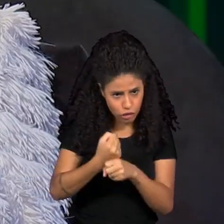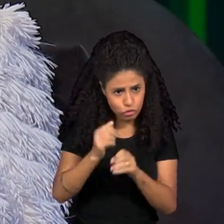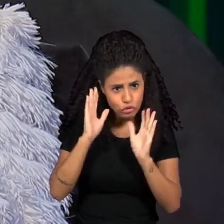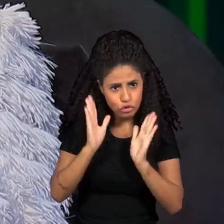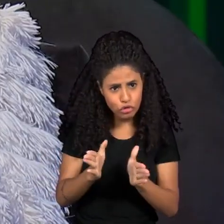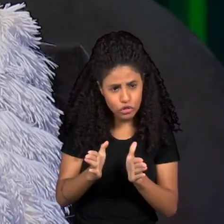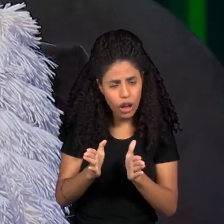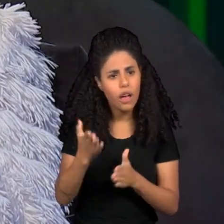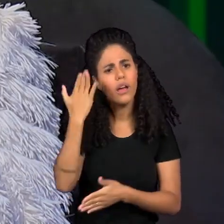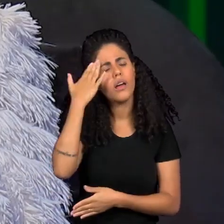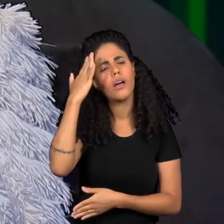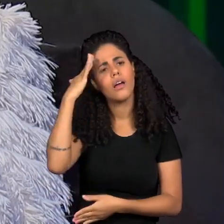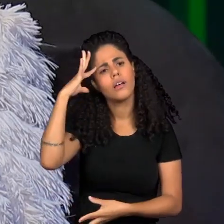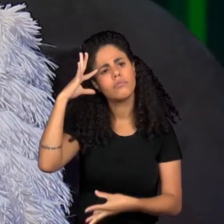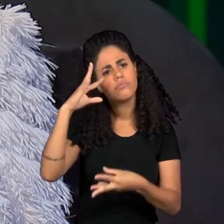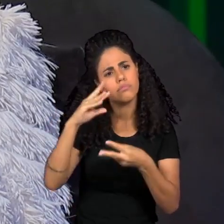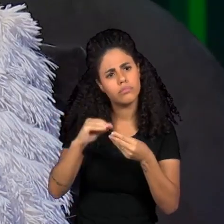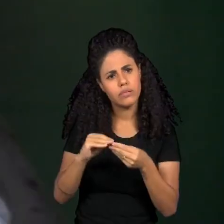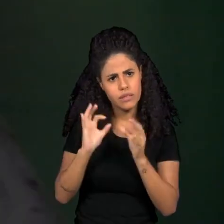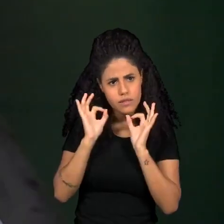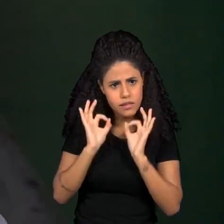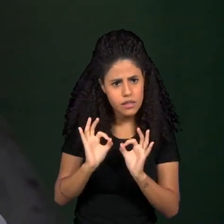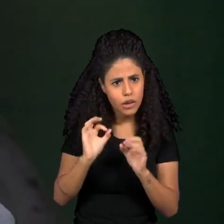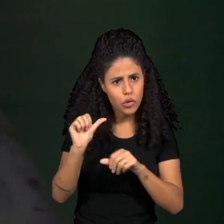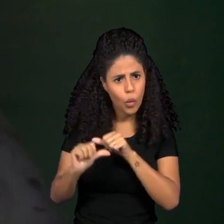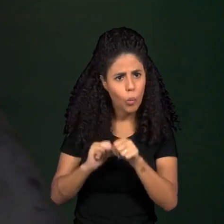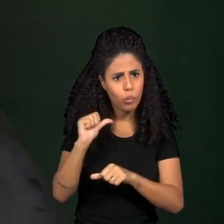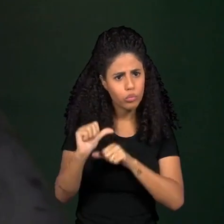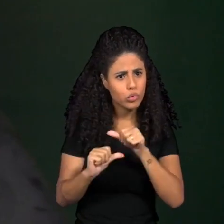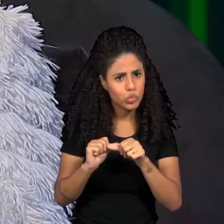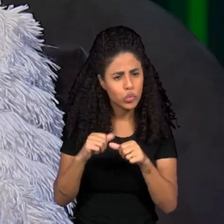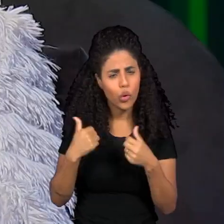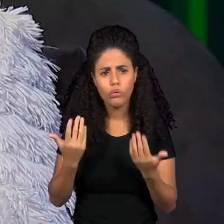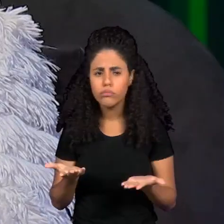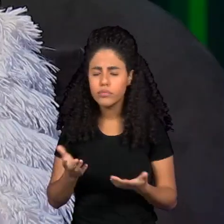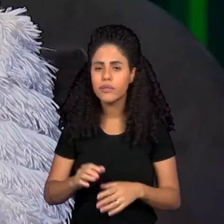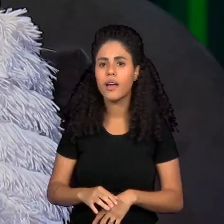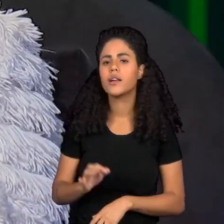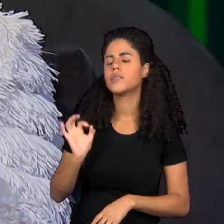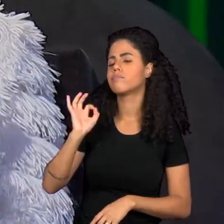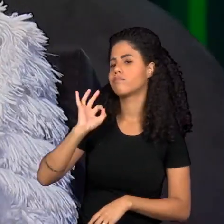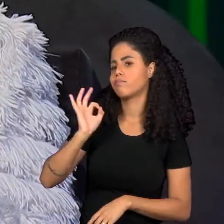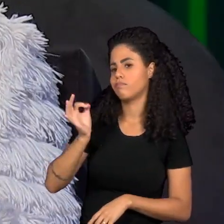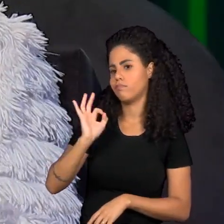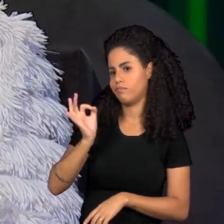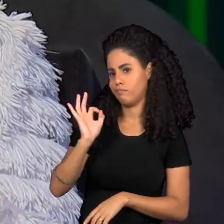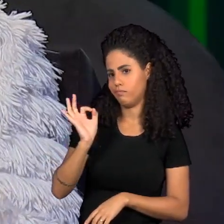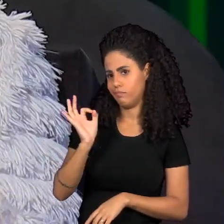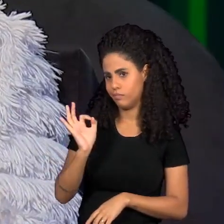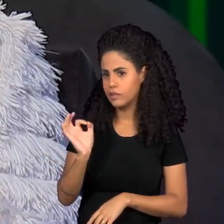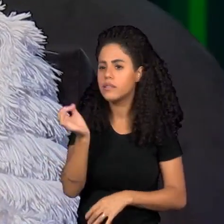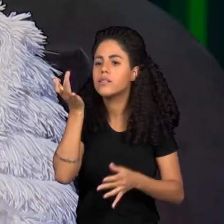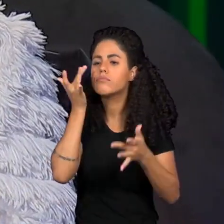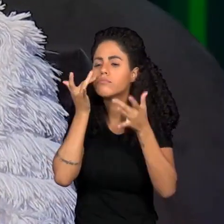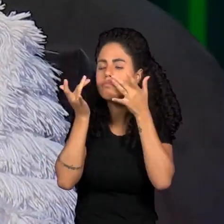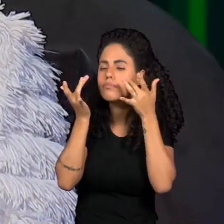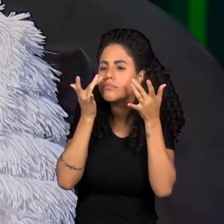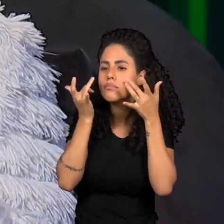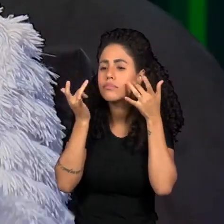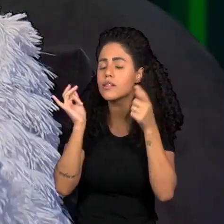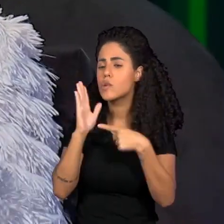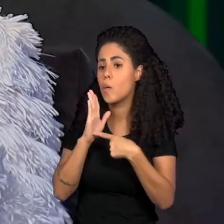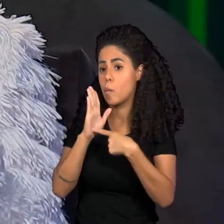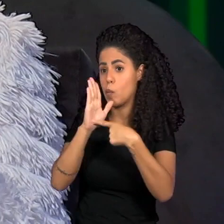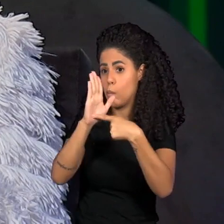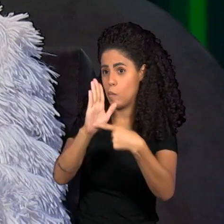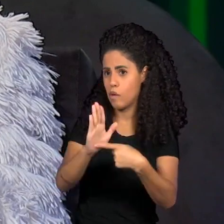pode ser entendido como uma consolidação dessa mudança que o Paulo está dizendo? Sim, essa peça, ela vem,